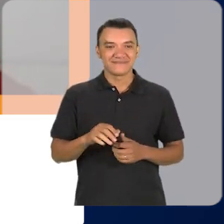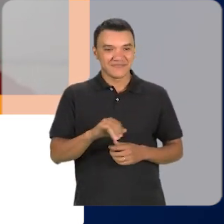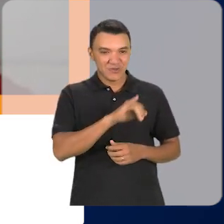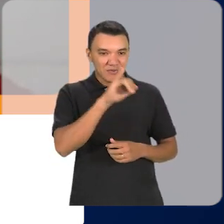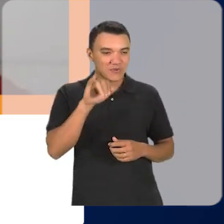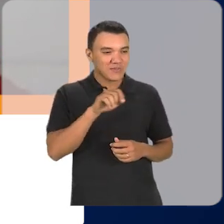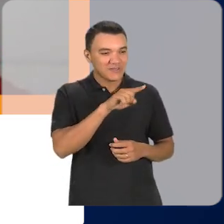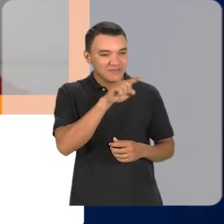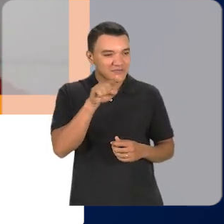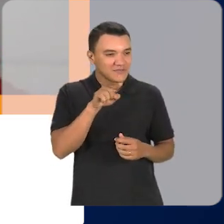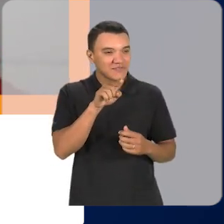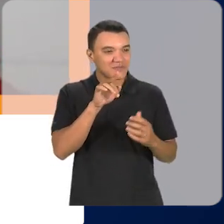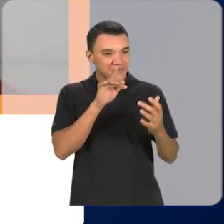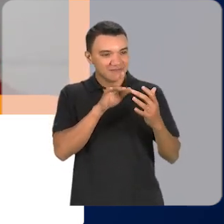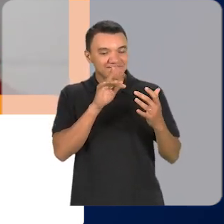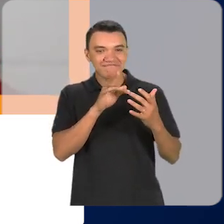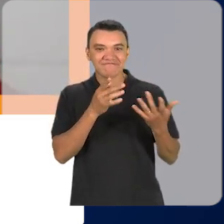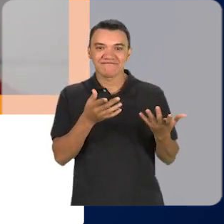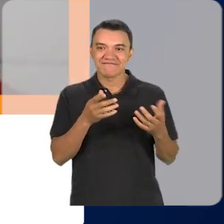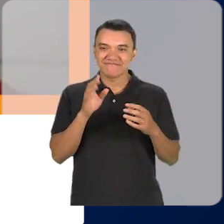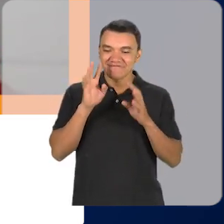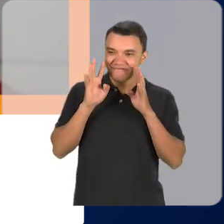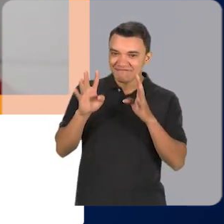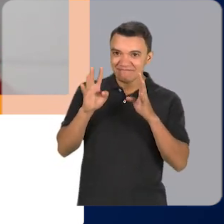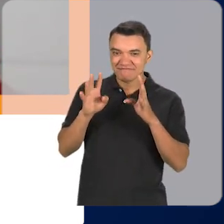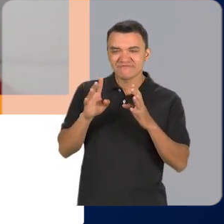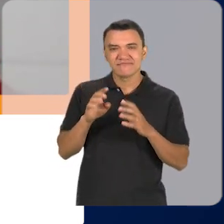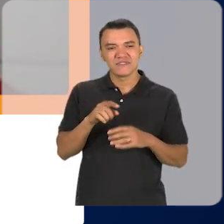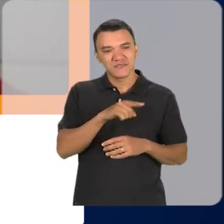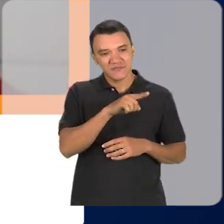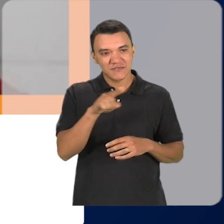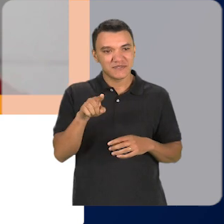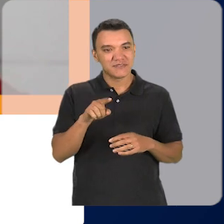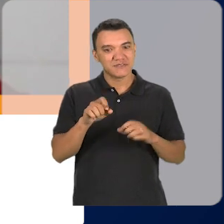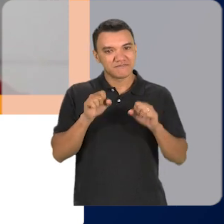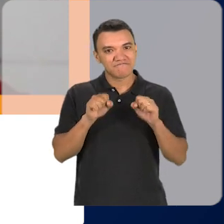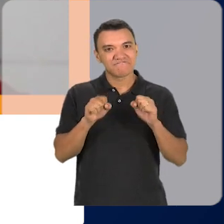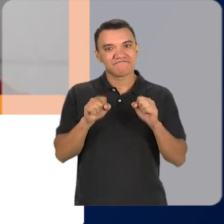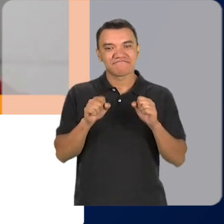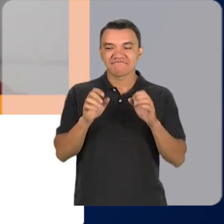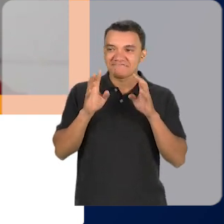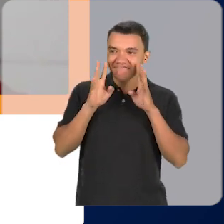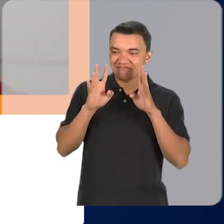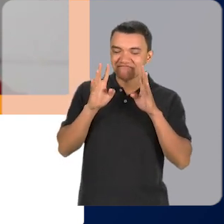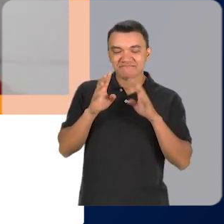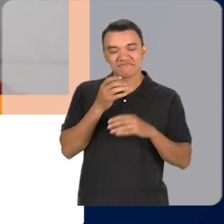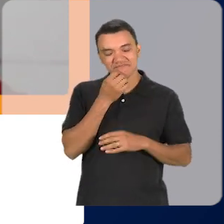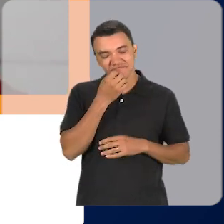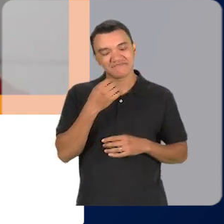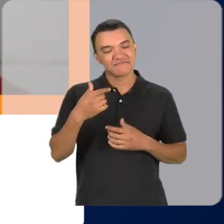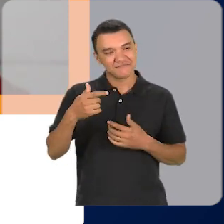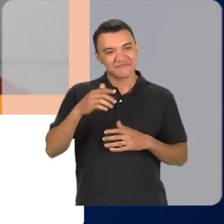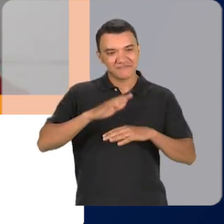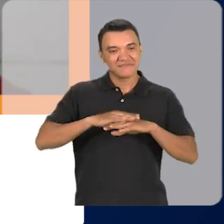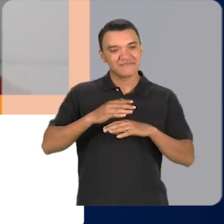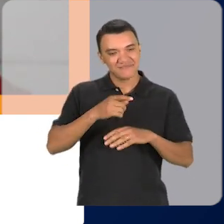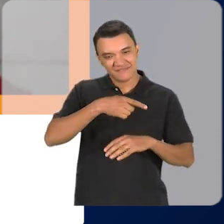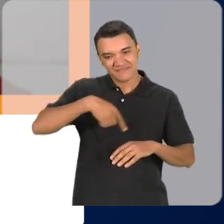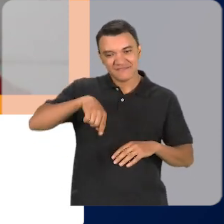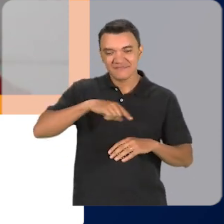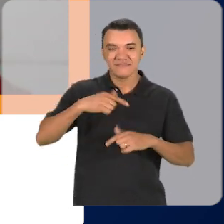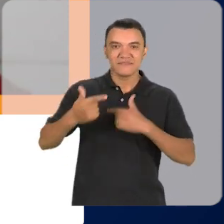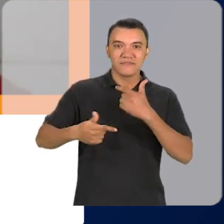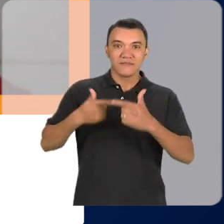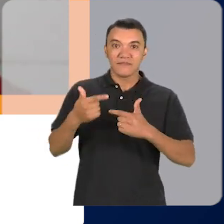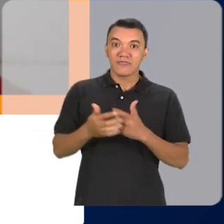que estão assistindo, que puderam contemplar esse nosso trabalho.